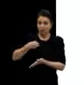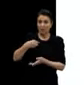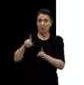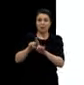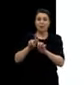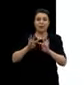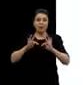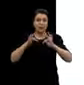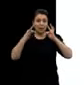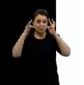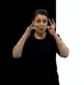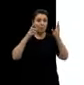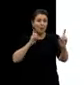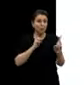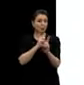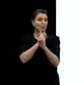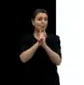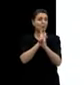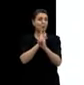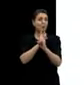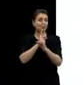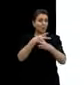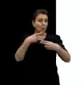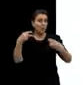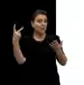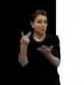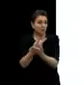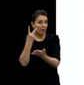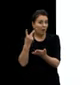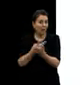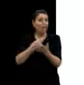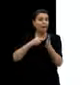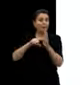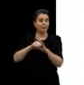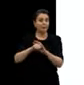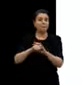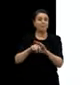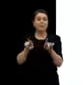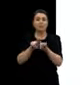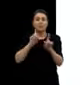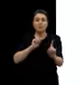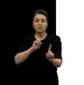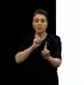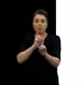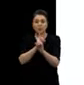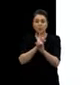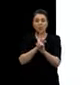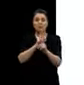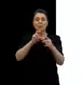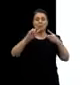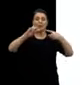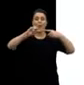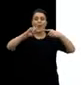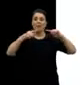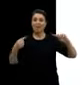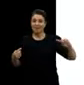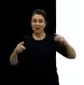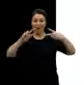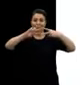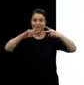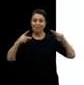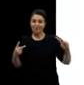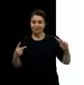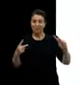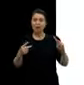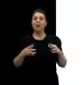crimes, paternidade, controle de qualidade, estudo do produto final do gene, que é o RNA e proteína. Então, as aplicações